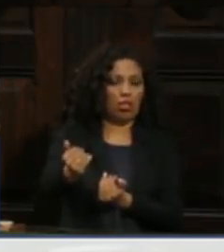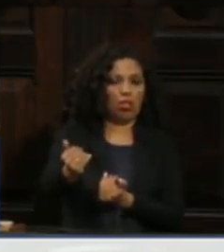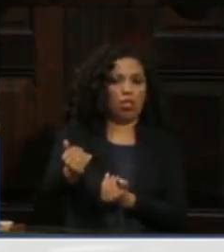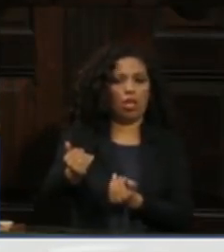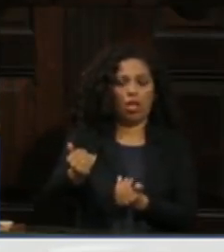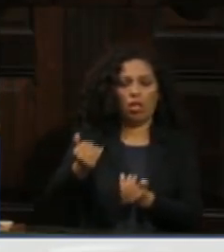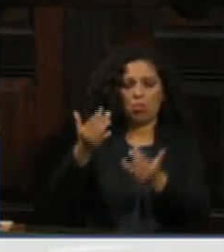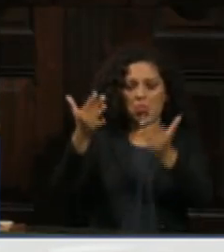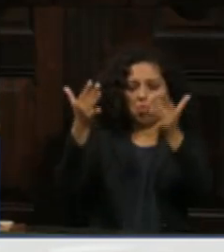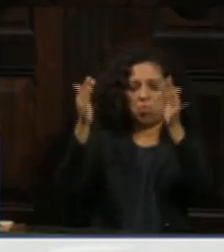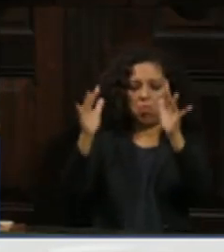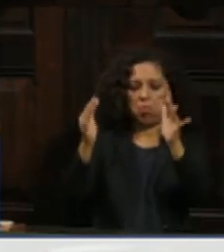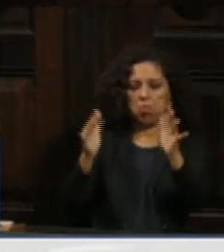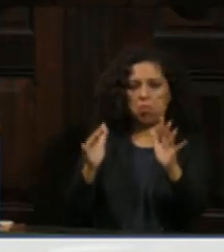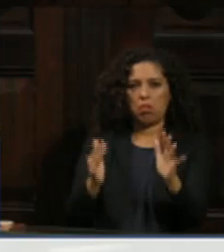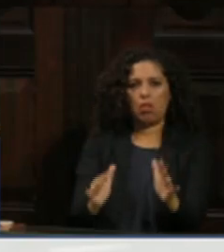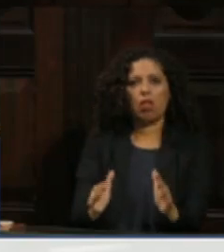mandato,